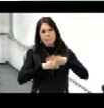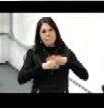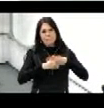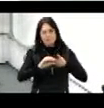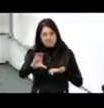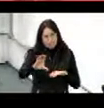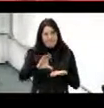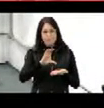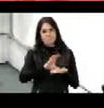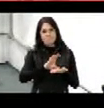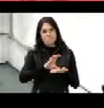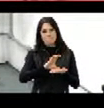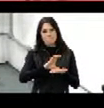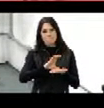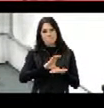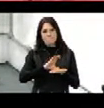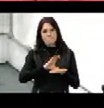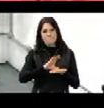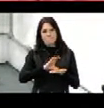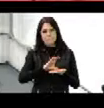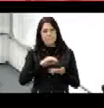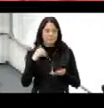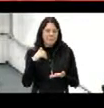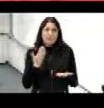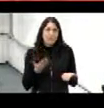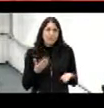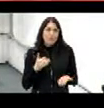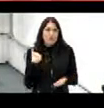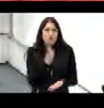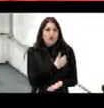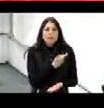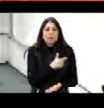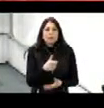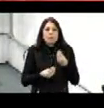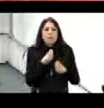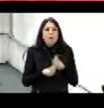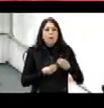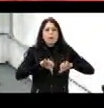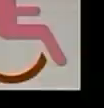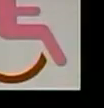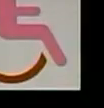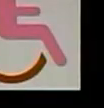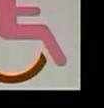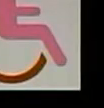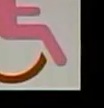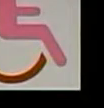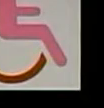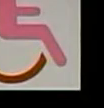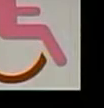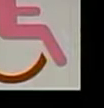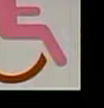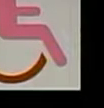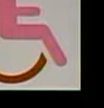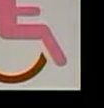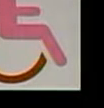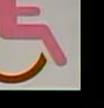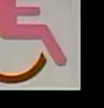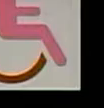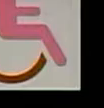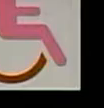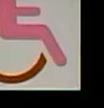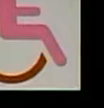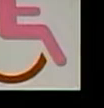é da nossa... A gente não tem como garantir o orçamento, mas a gente emenda. Em